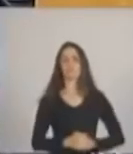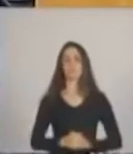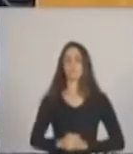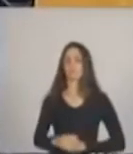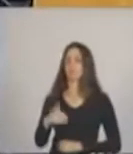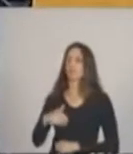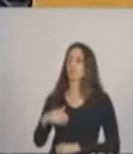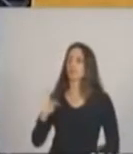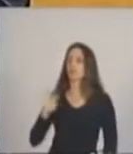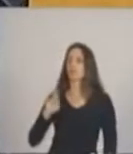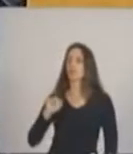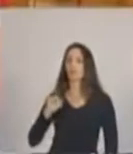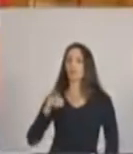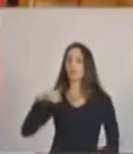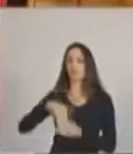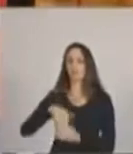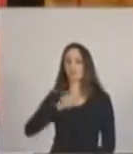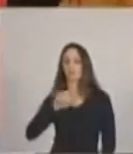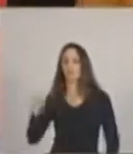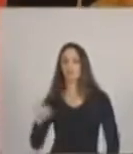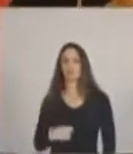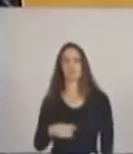não, senhor presidente. Vota não, deputado Vandinho.